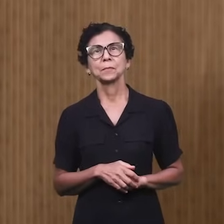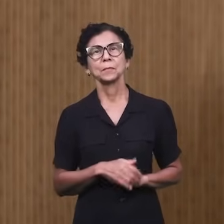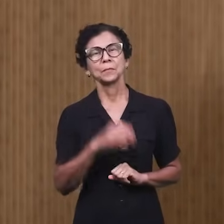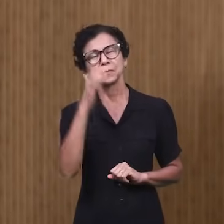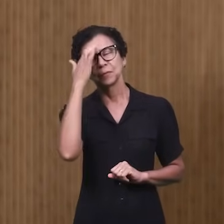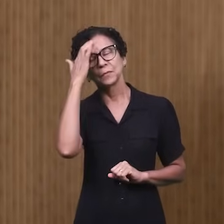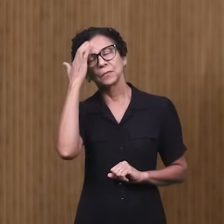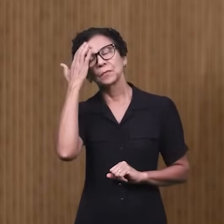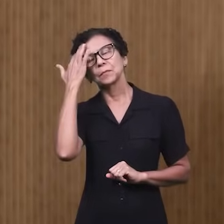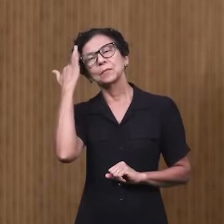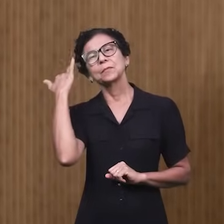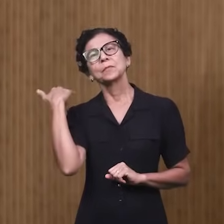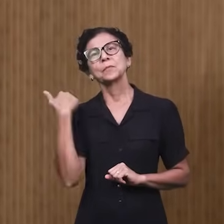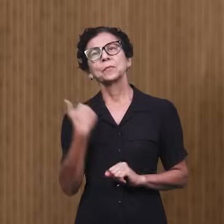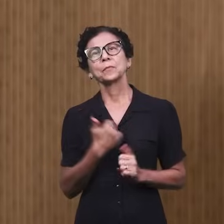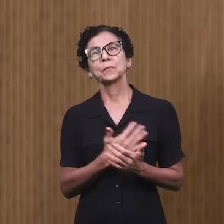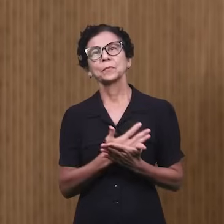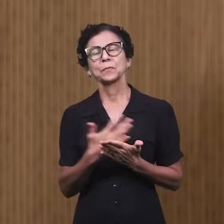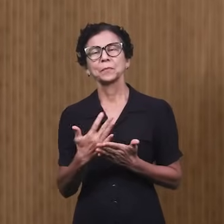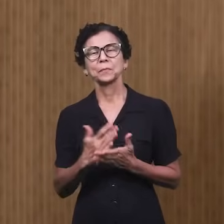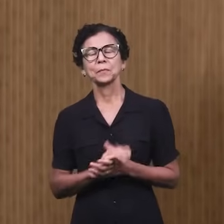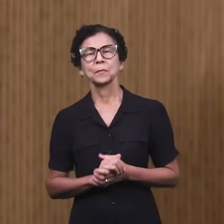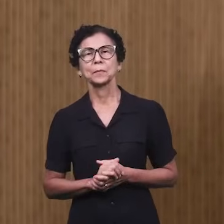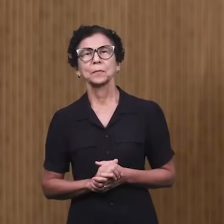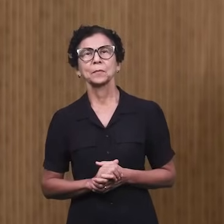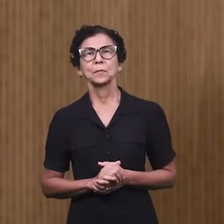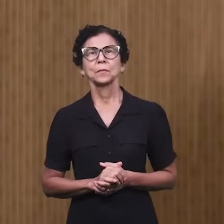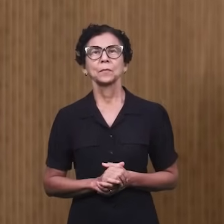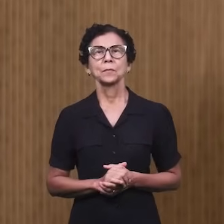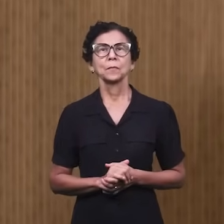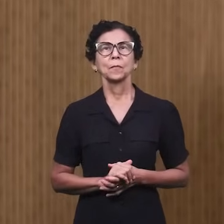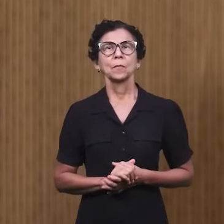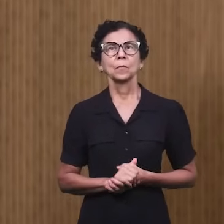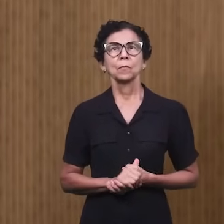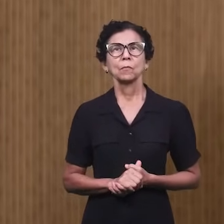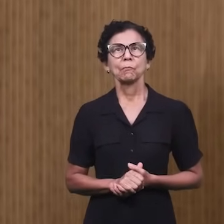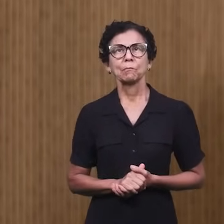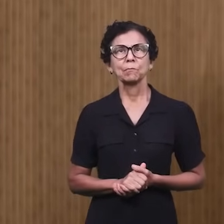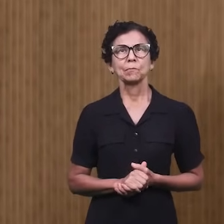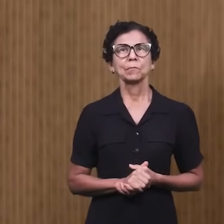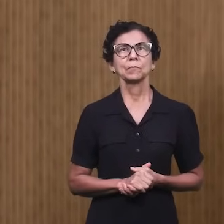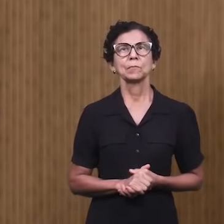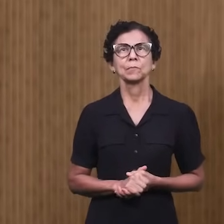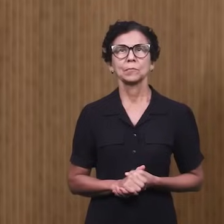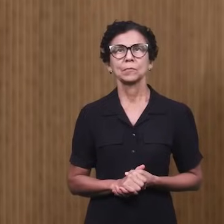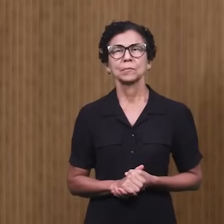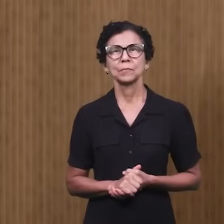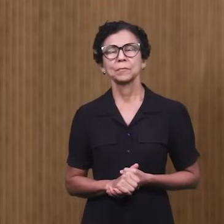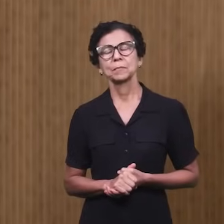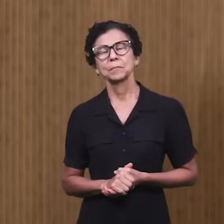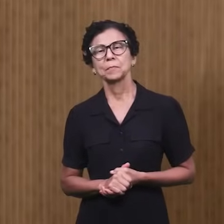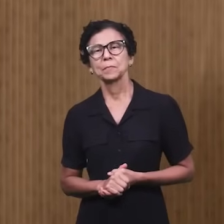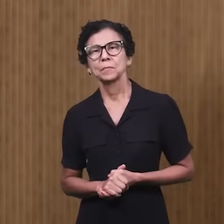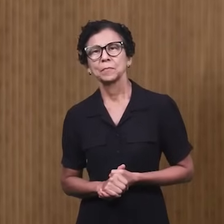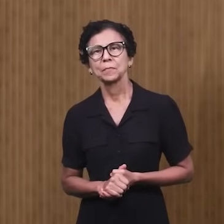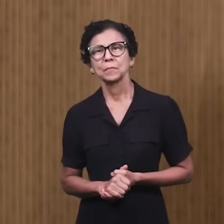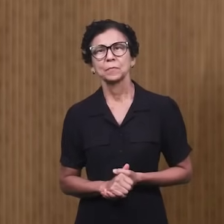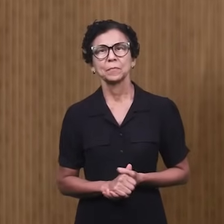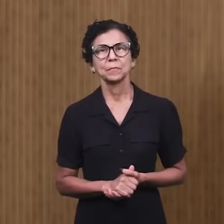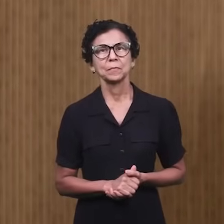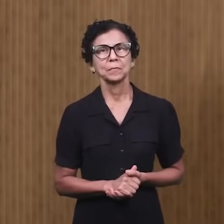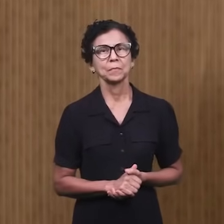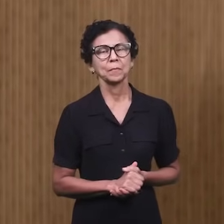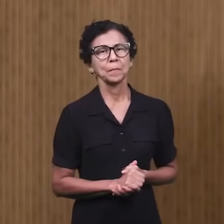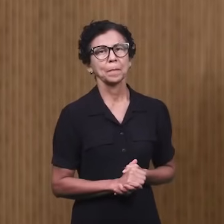Adriano vou começar a fazendo uma pergunta aqui para dar o início ao tema e eu queria saber o seguinte em que medida que a leitura da